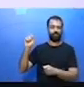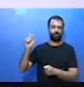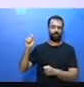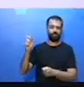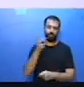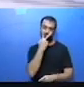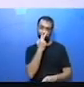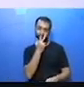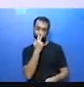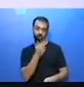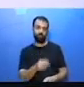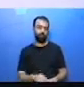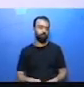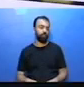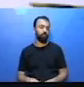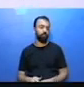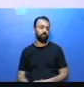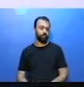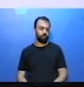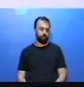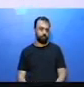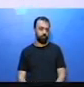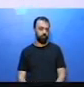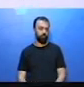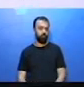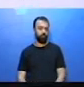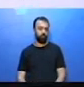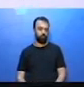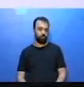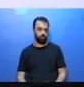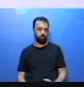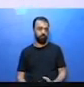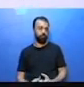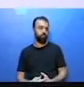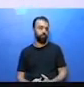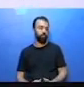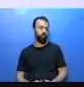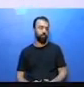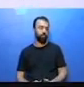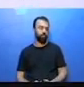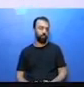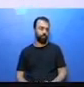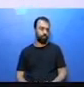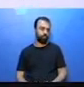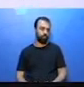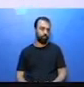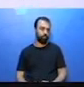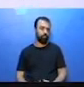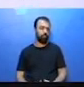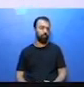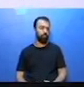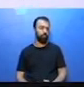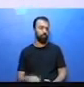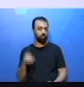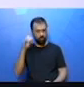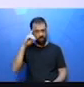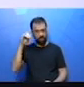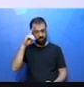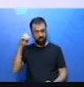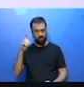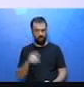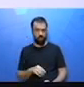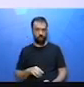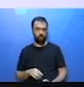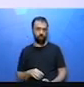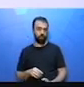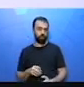né? Então, na verdade, o losango é uma pipa na prática, né? Que no dia a dia da maioria, que a gente